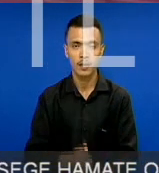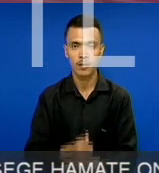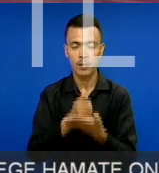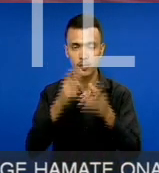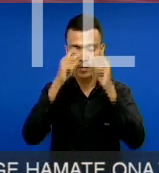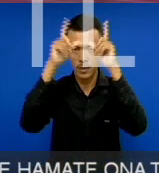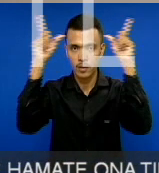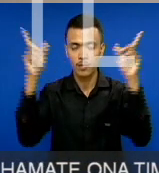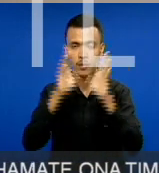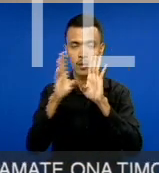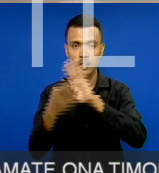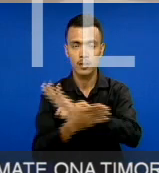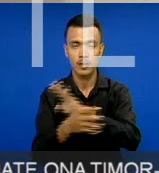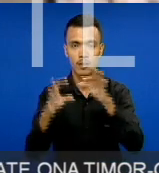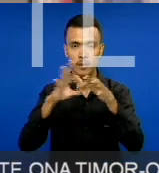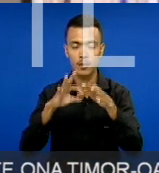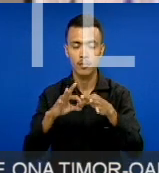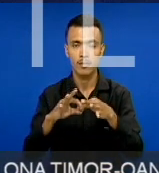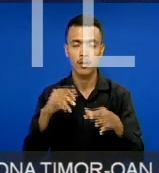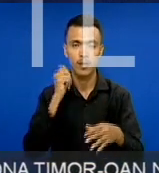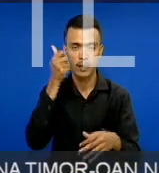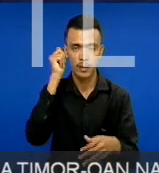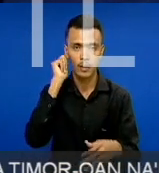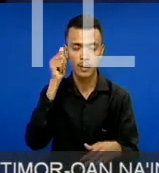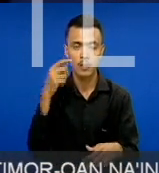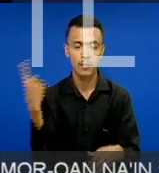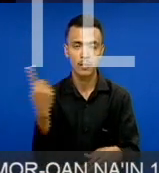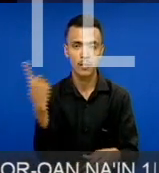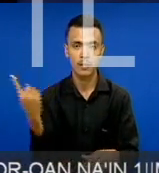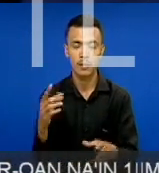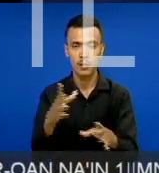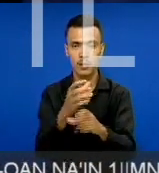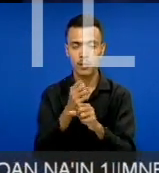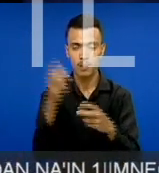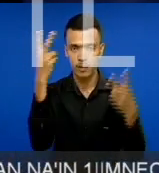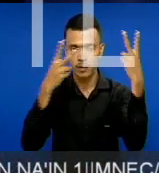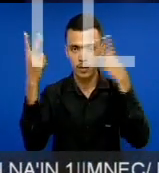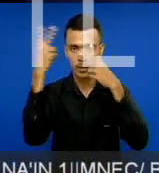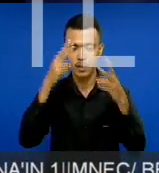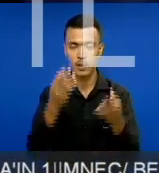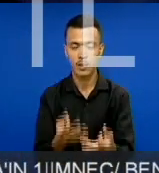Timor-Leste, ou de ser membro ASEAN permanente. Visita Simo Bainaka, importante teves,